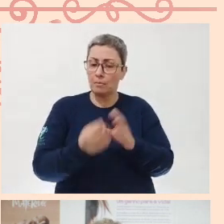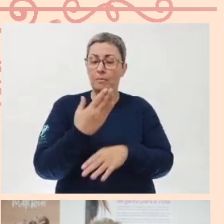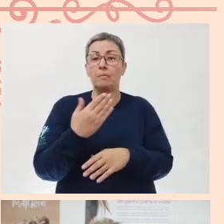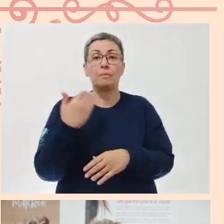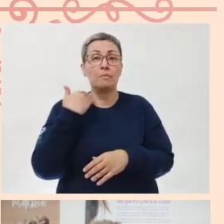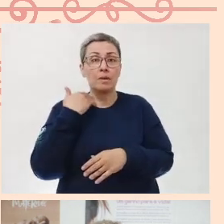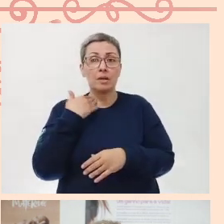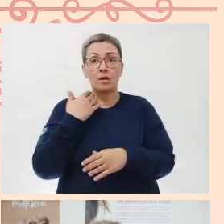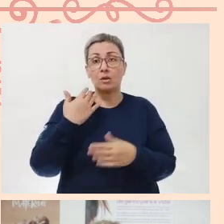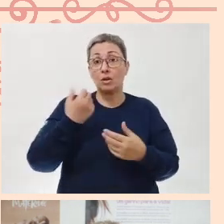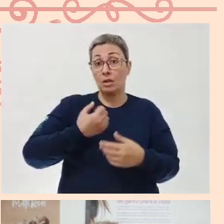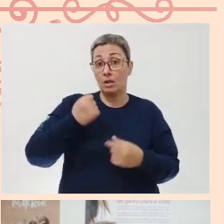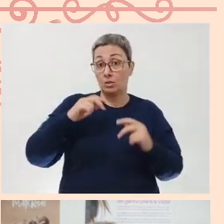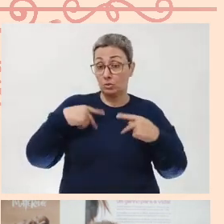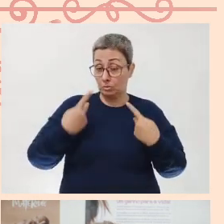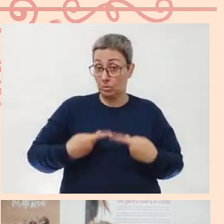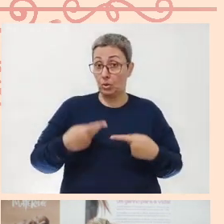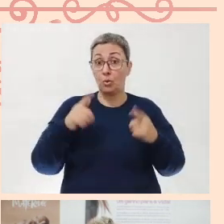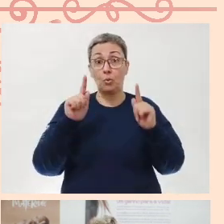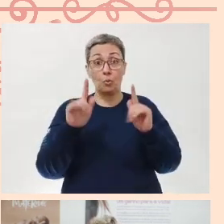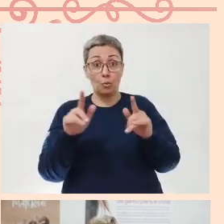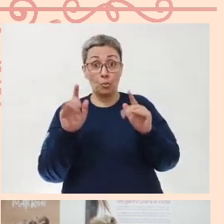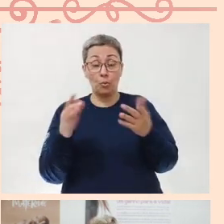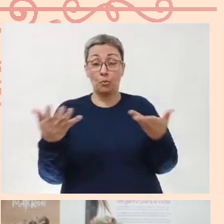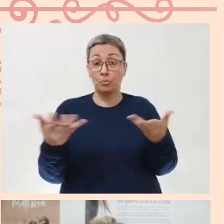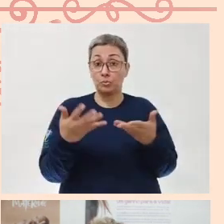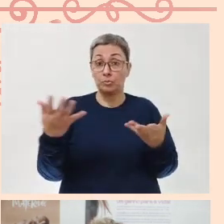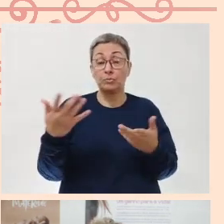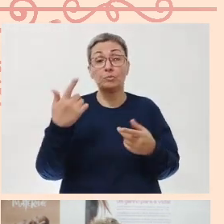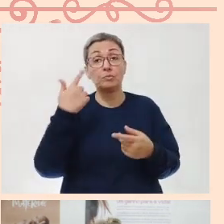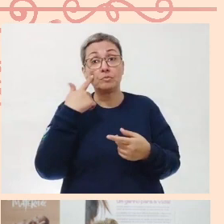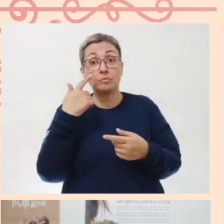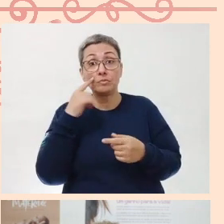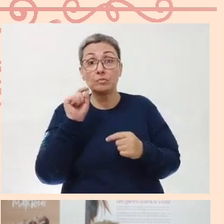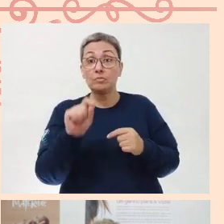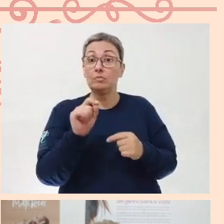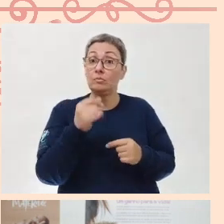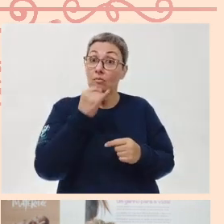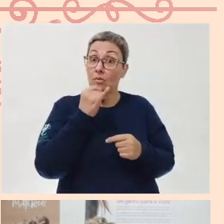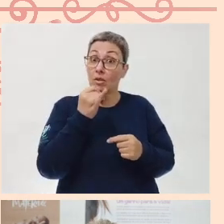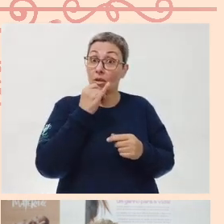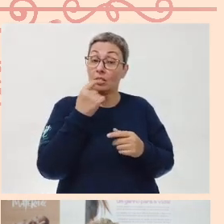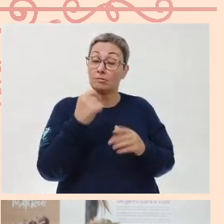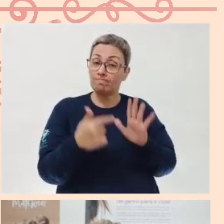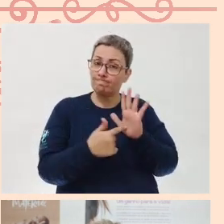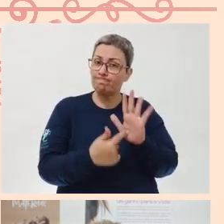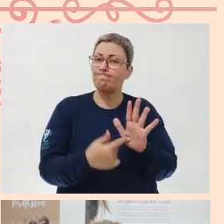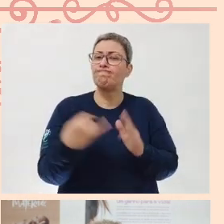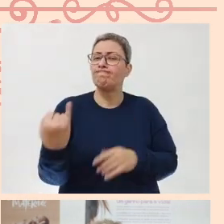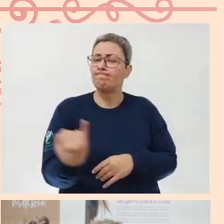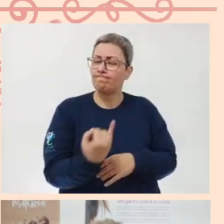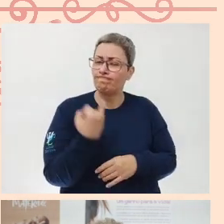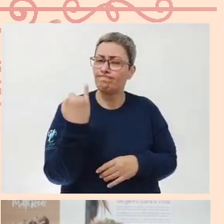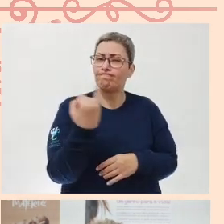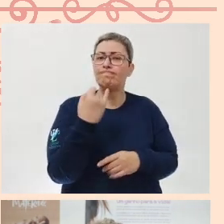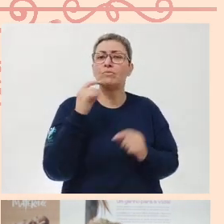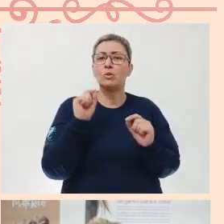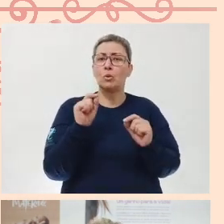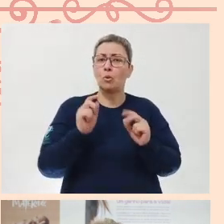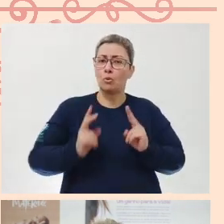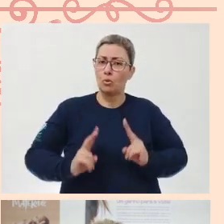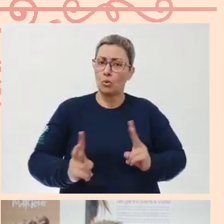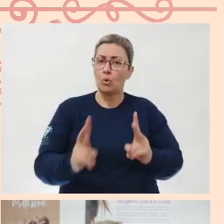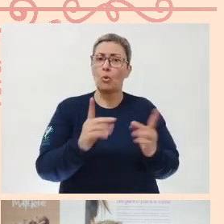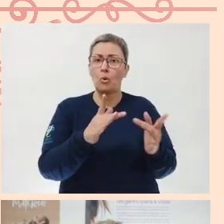do Banco de Leite Humano de Guarulhos. Então nós vemos com esse exemplo a